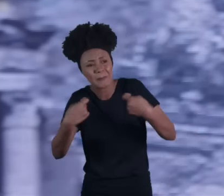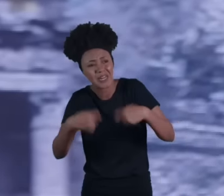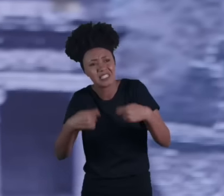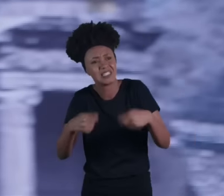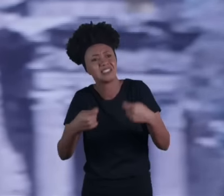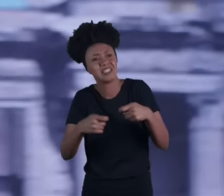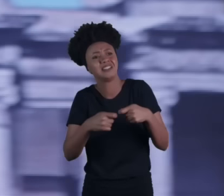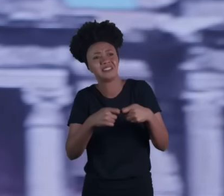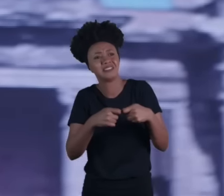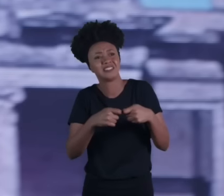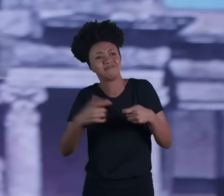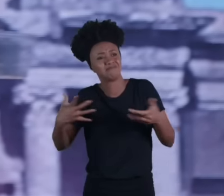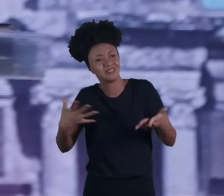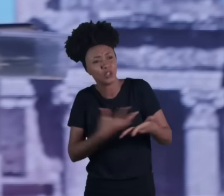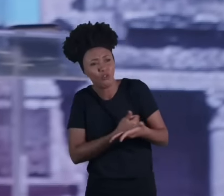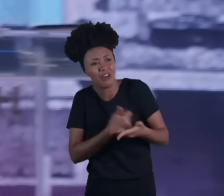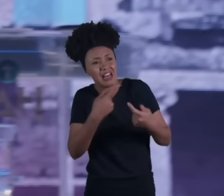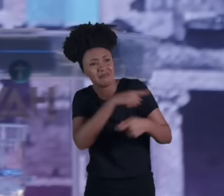a ti.